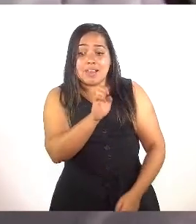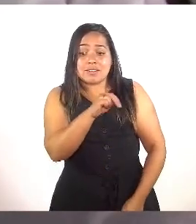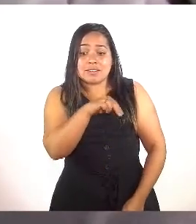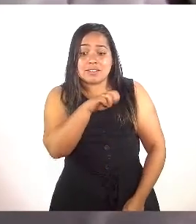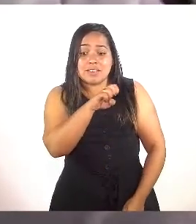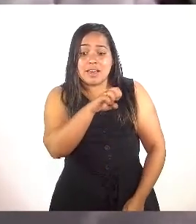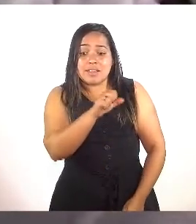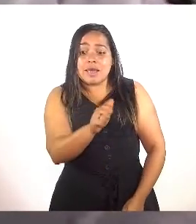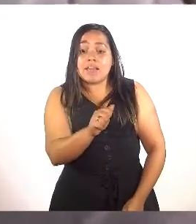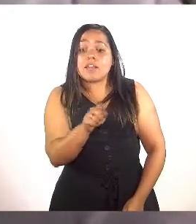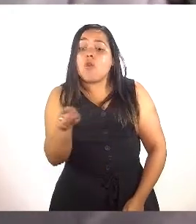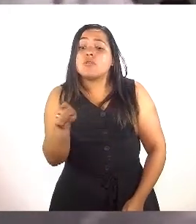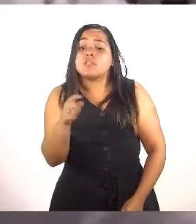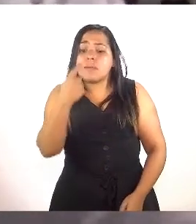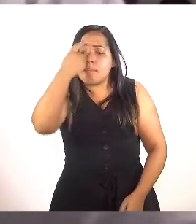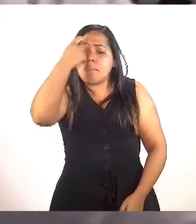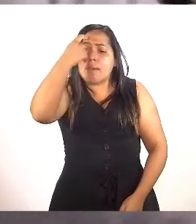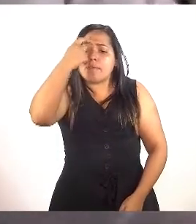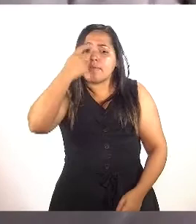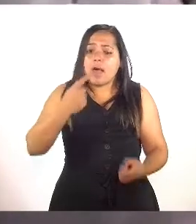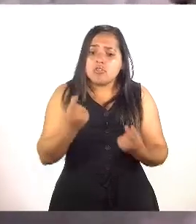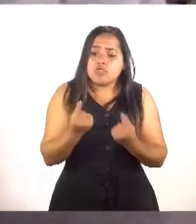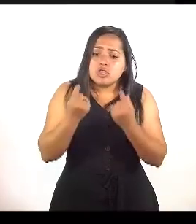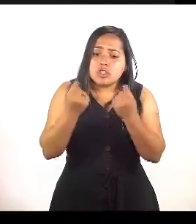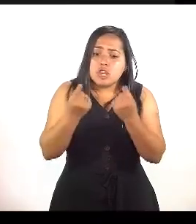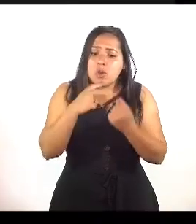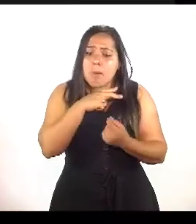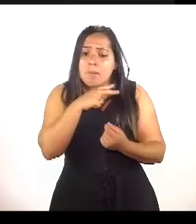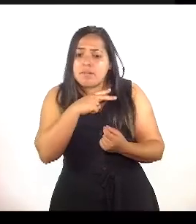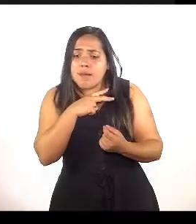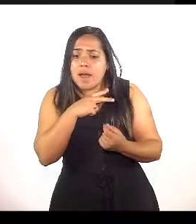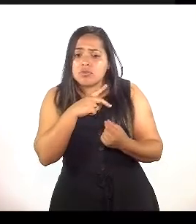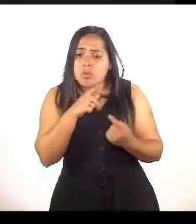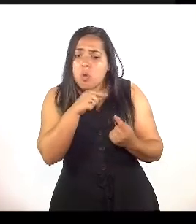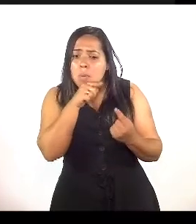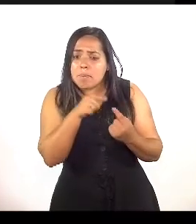da distribuição e da captação da água?